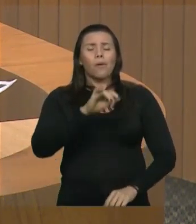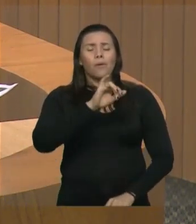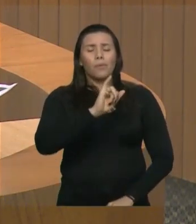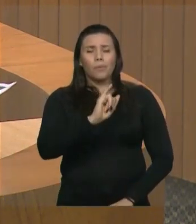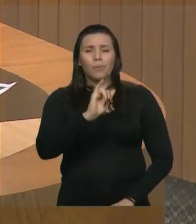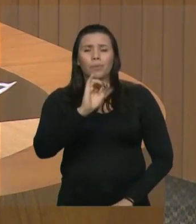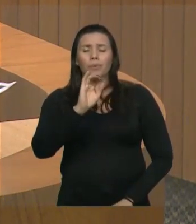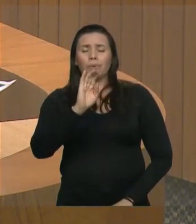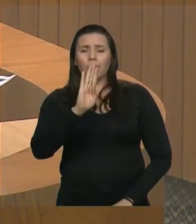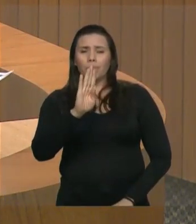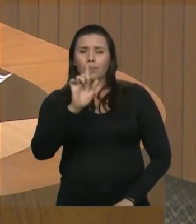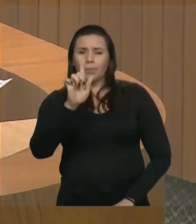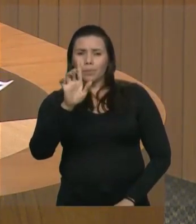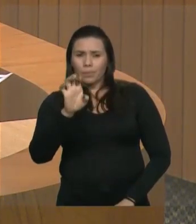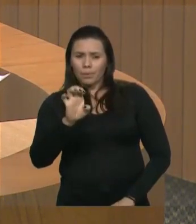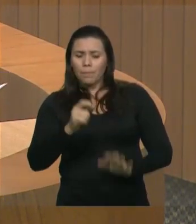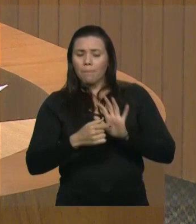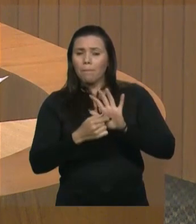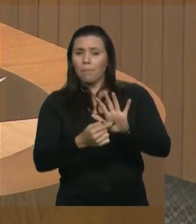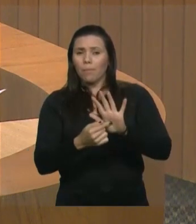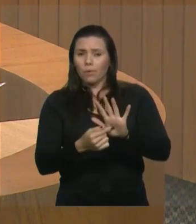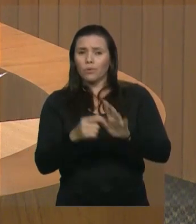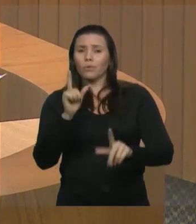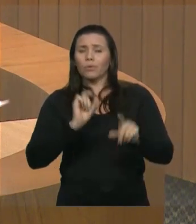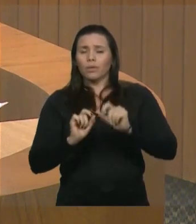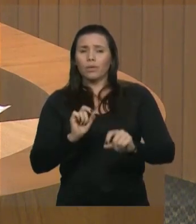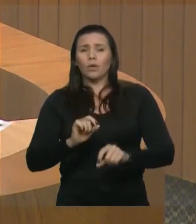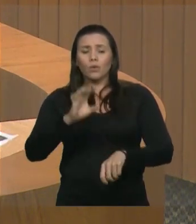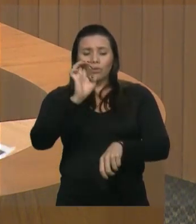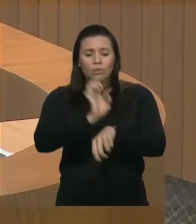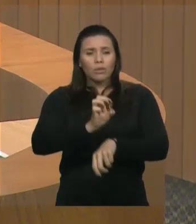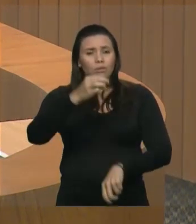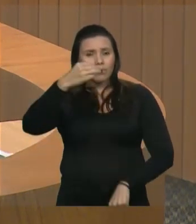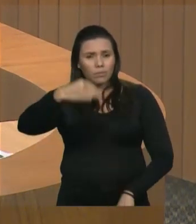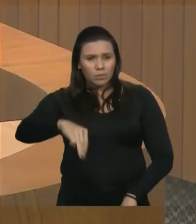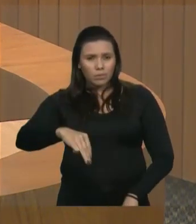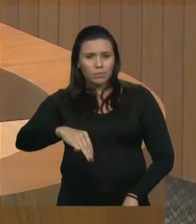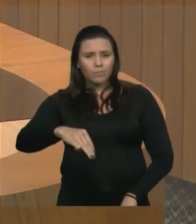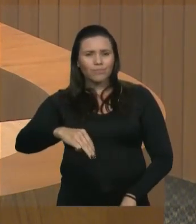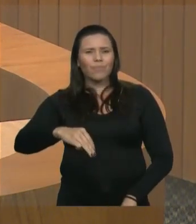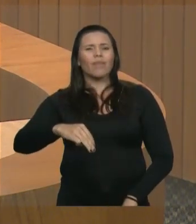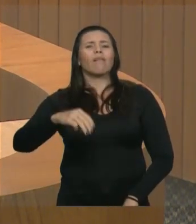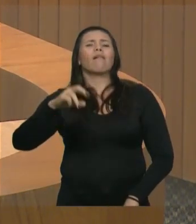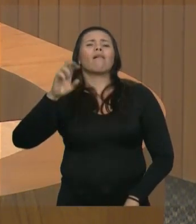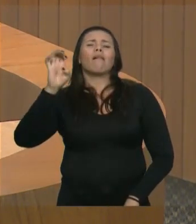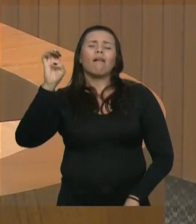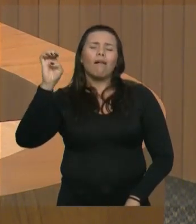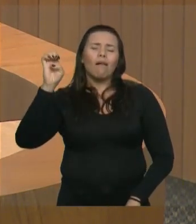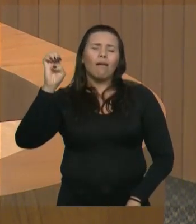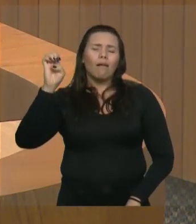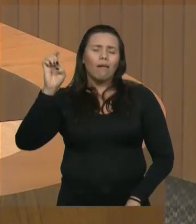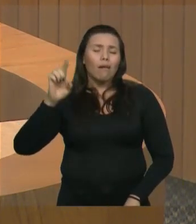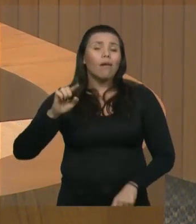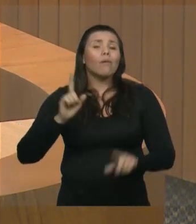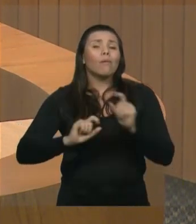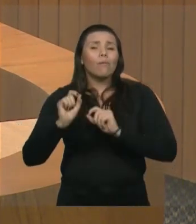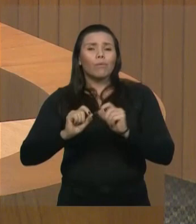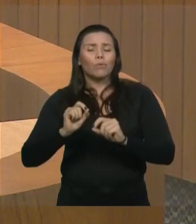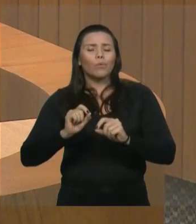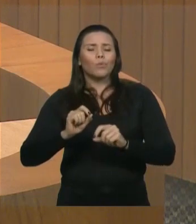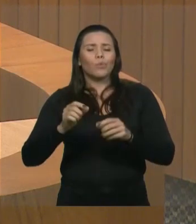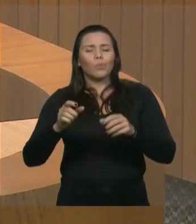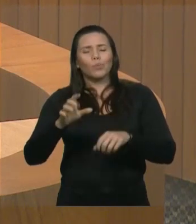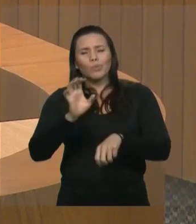do Maranhão é o estado mais pobre da federação. Agora vejo a contradição, vejo o